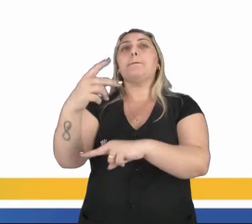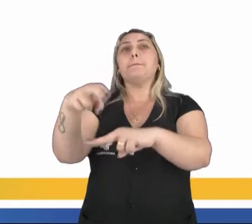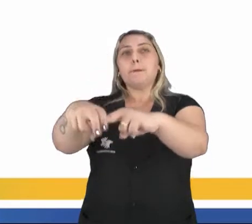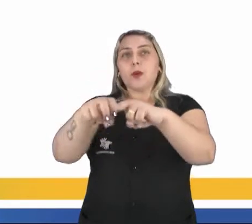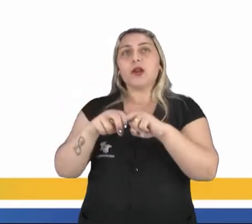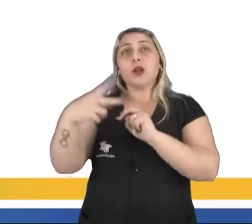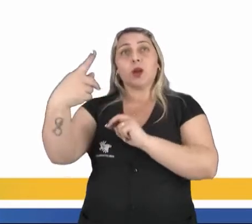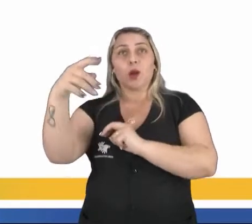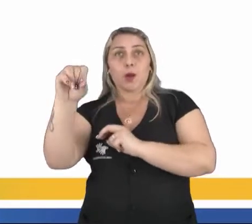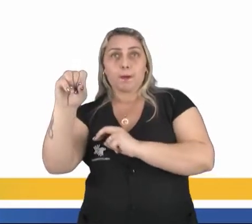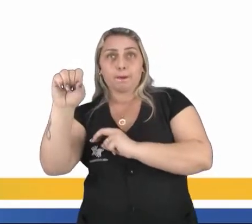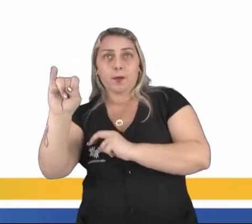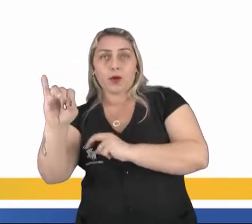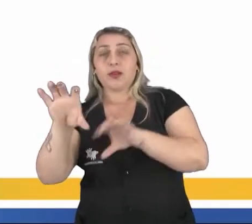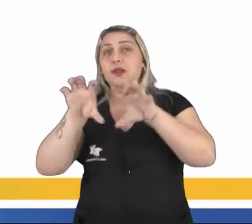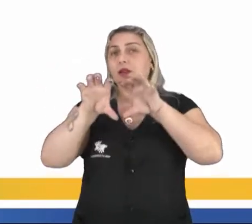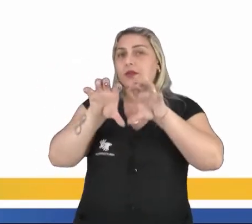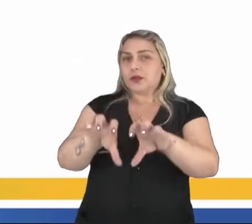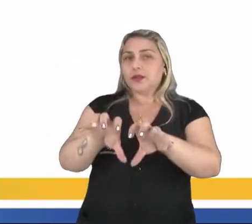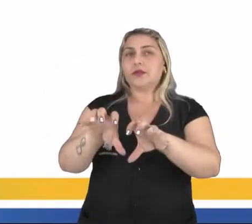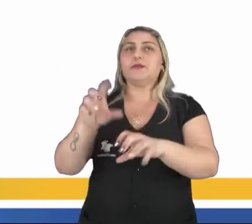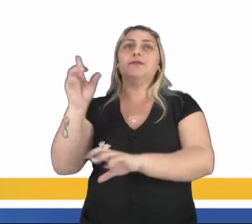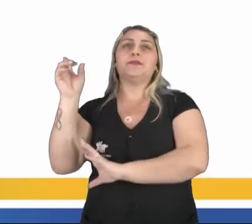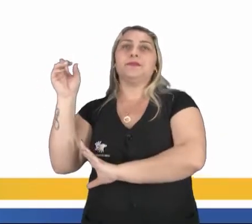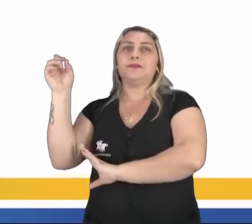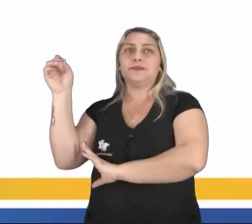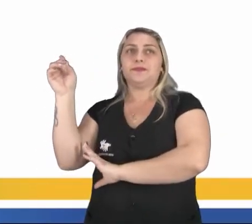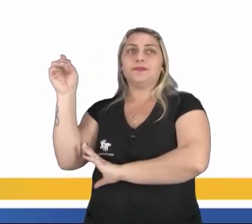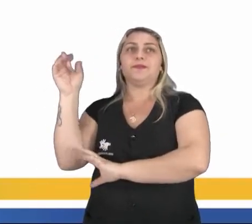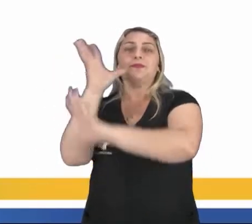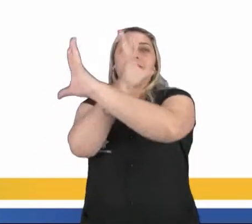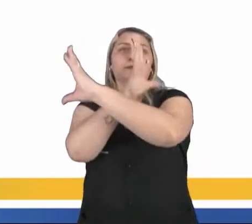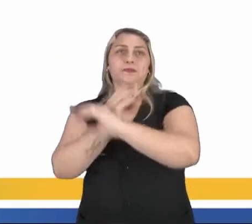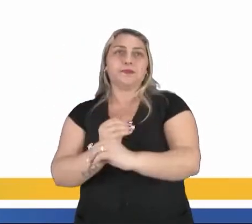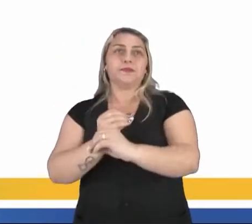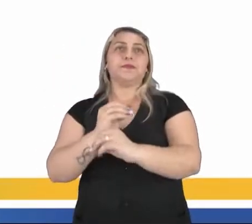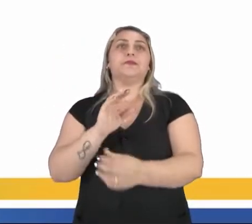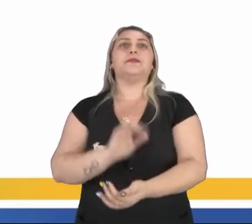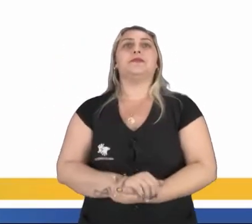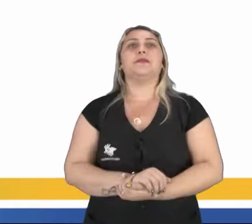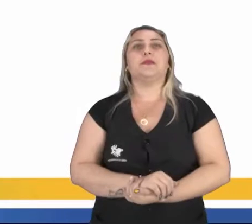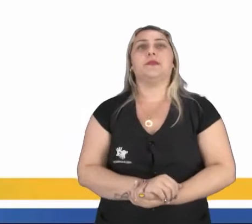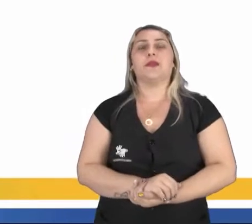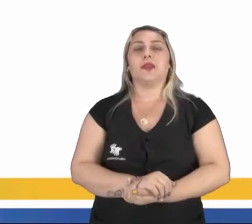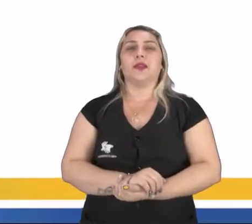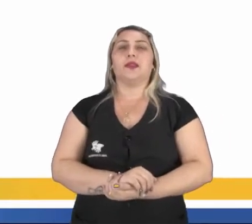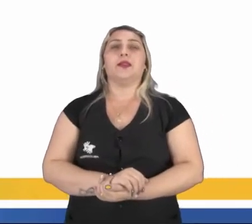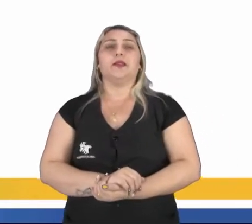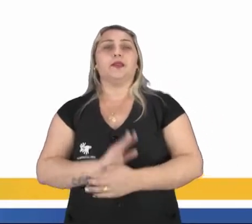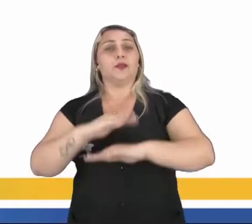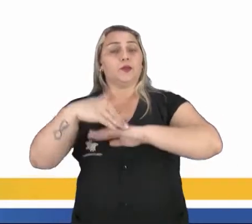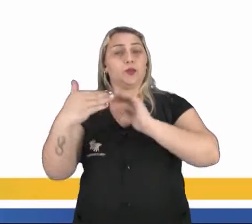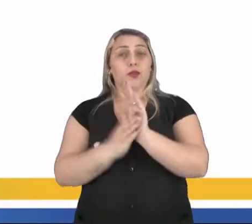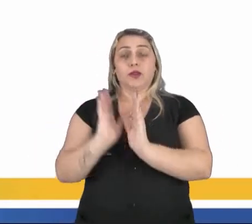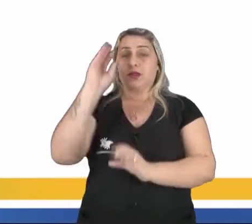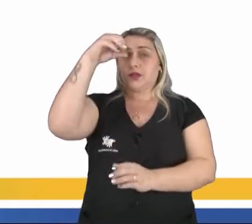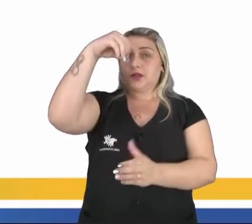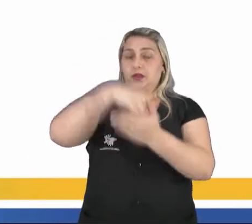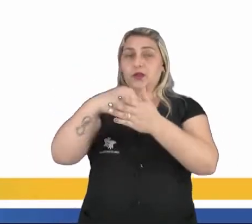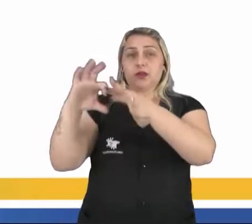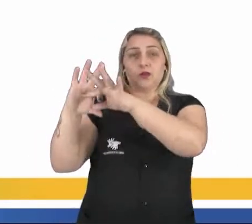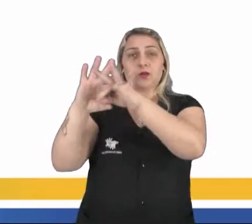portanto, o logo, por isso, o pois, tá? Assim, todos vão exercer ali dentro